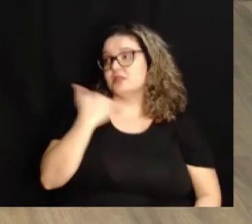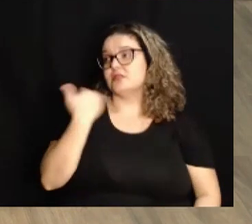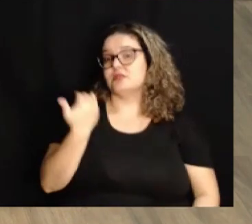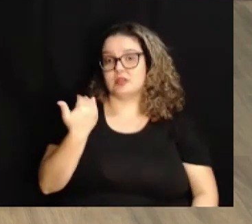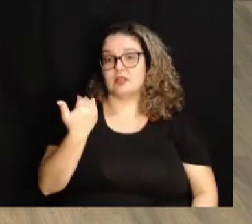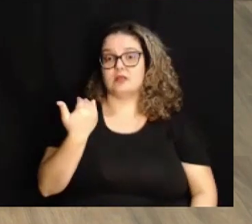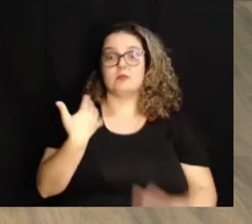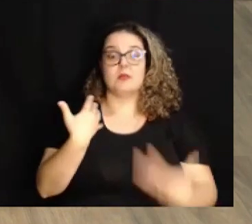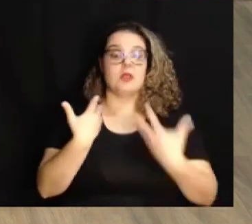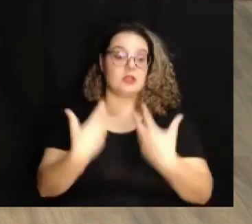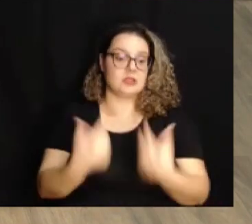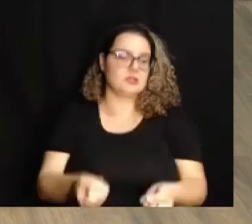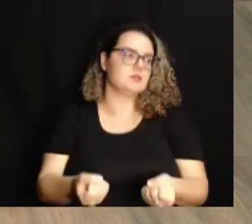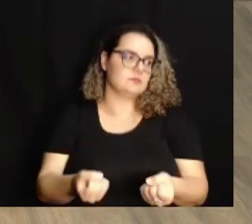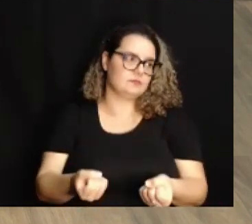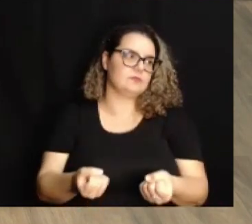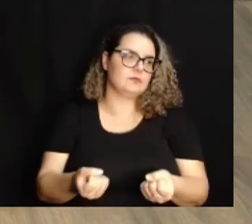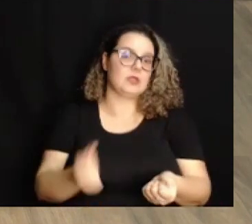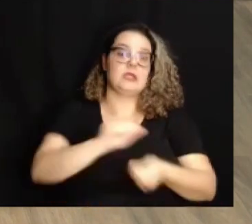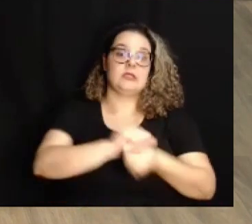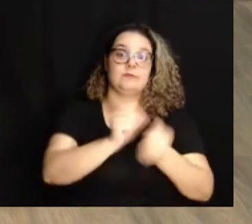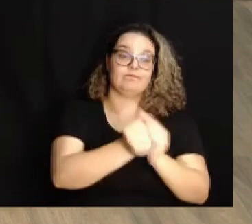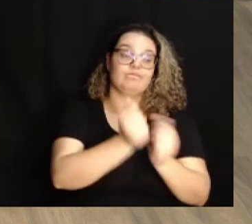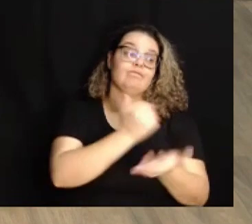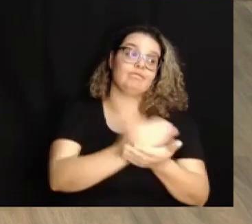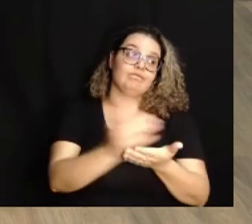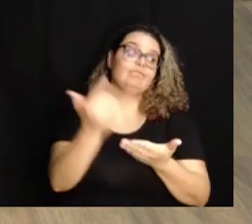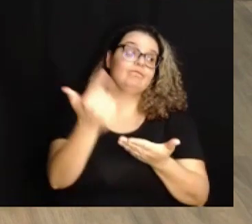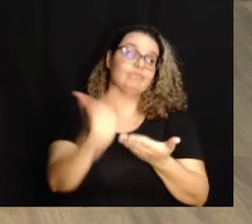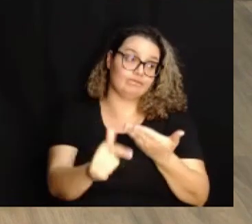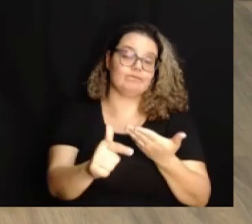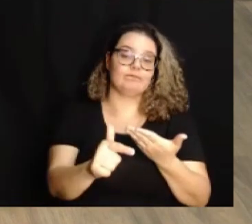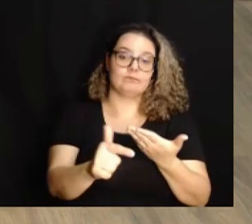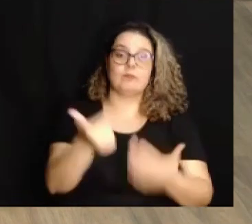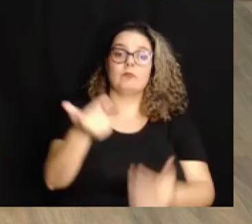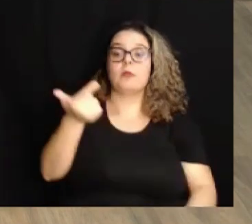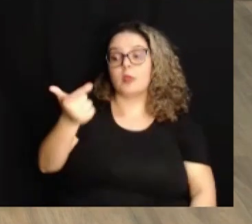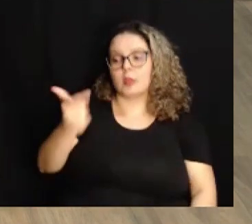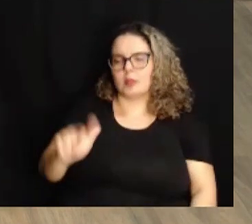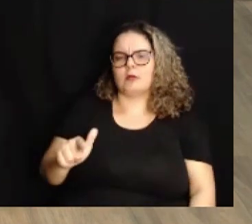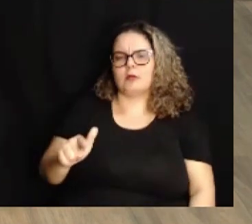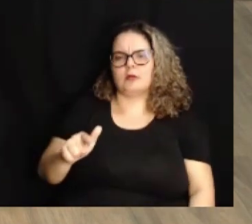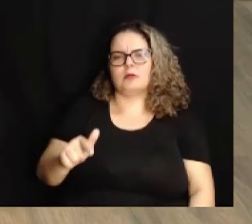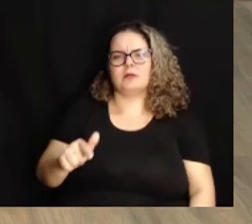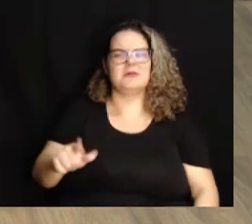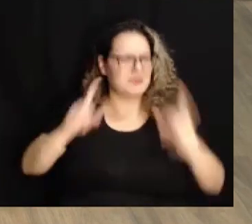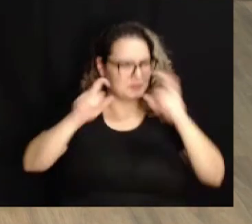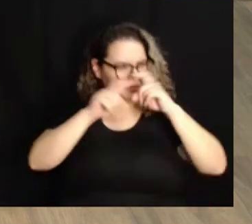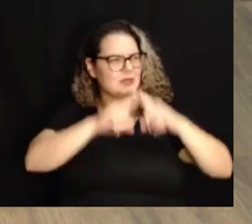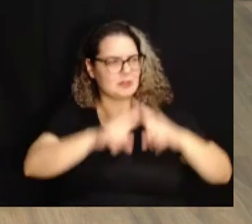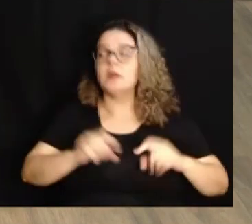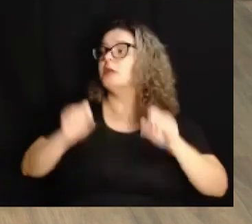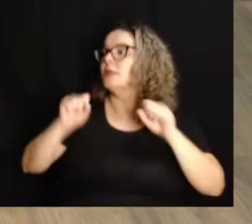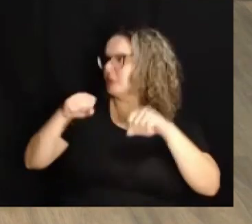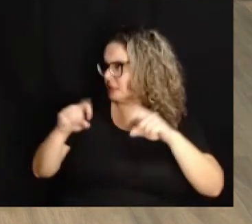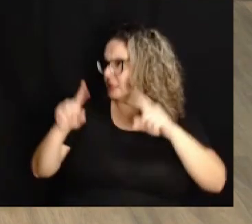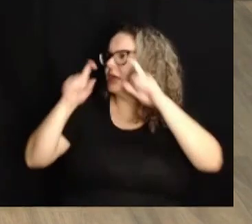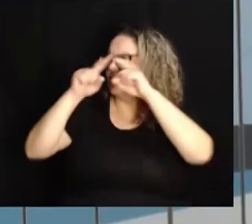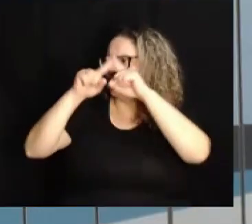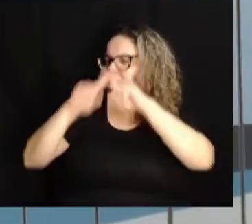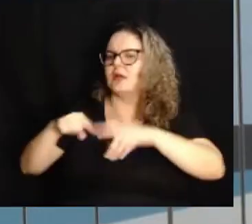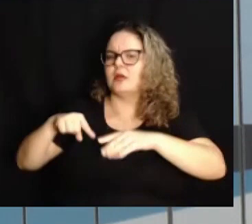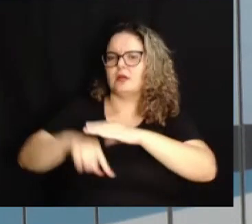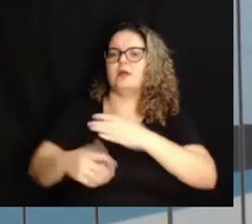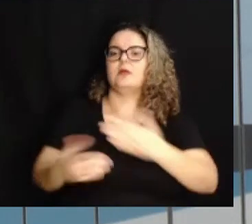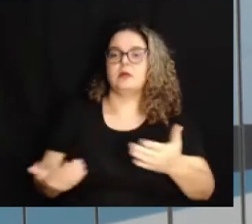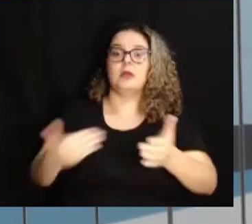de ressignificar para continuar. Você vê complexo, não é? É complexo, é complexo. Né? Até inclusive se a gente pegar